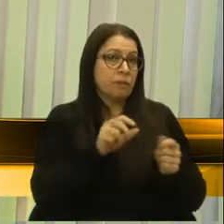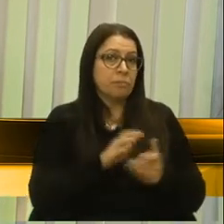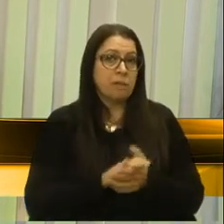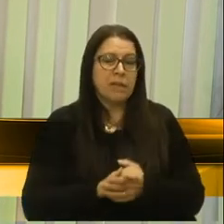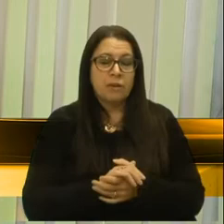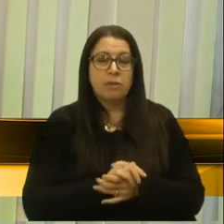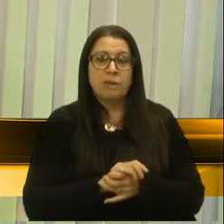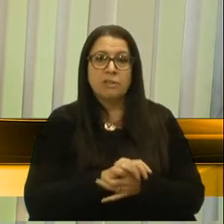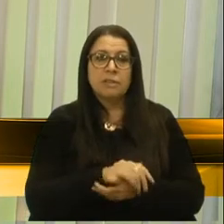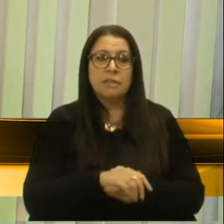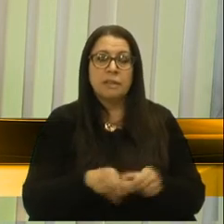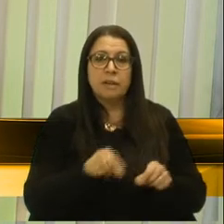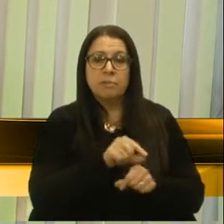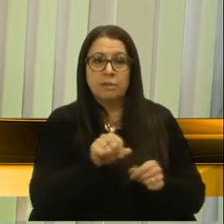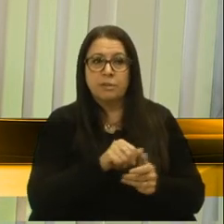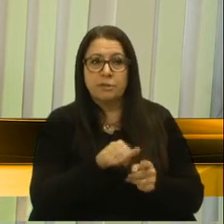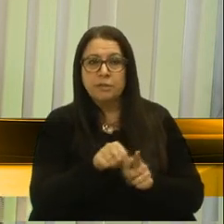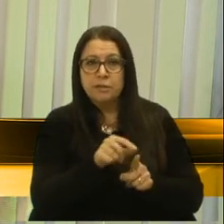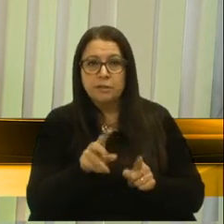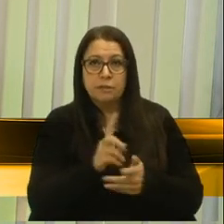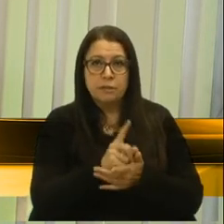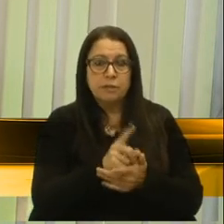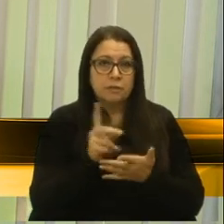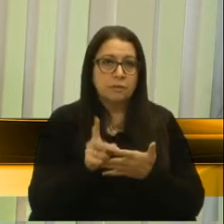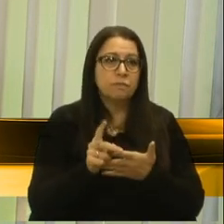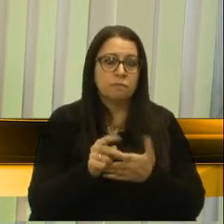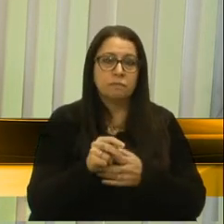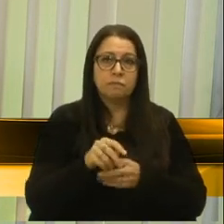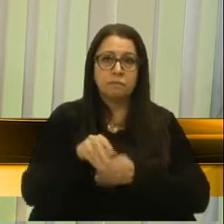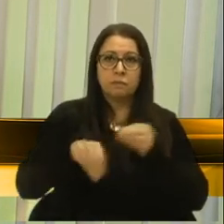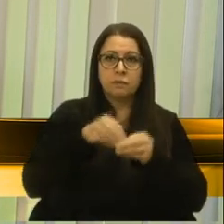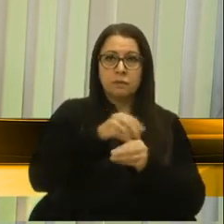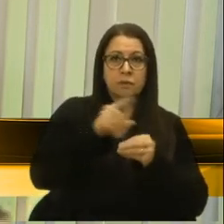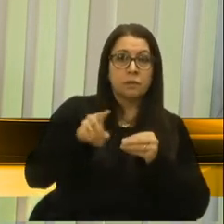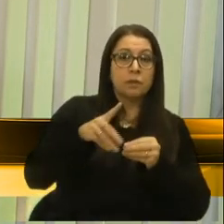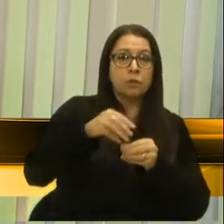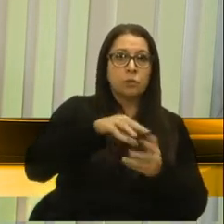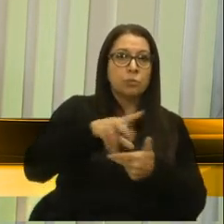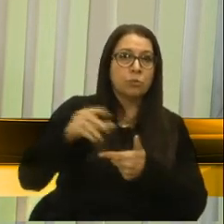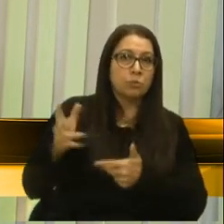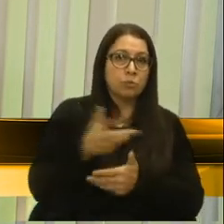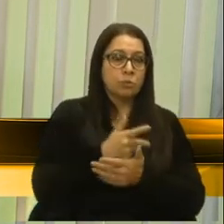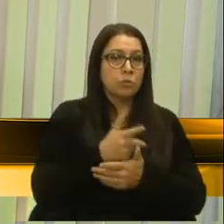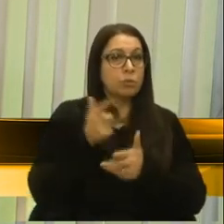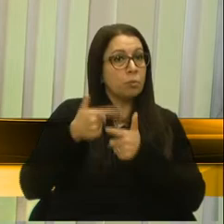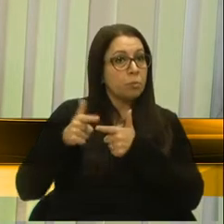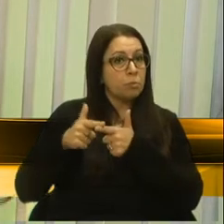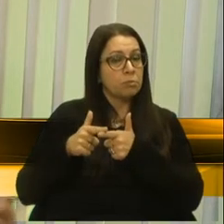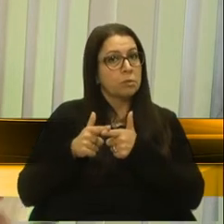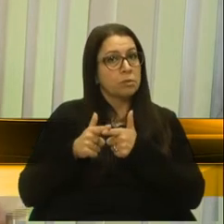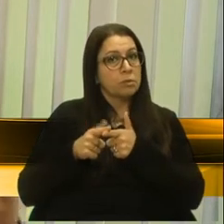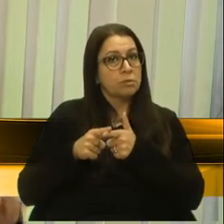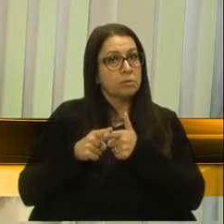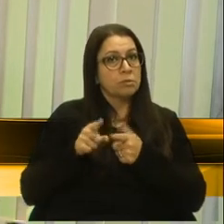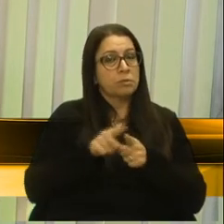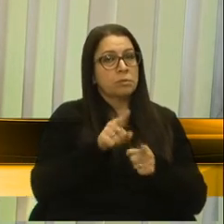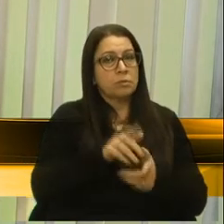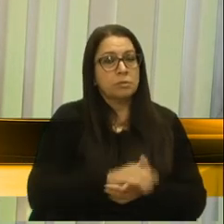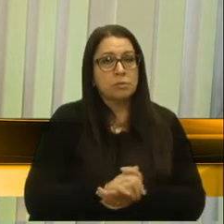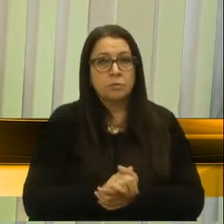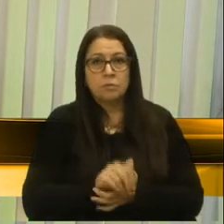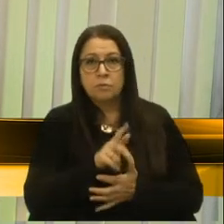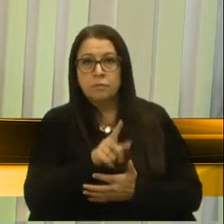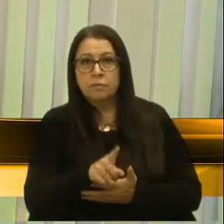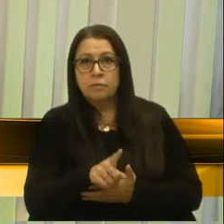essas questões das condições de trabalho, a gente não tem ouvido. Mas também, mundo afora, isso também é um problema. Há pouco tempo, a gente falava com uma